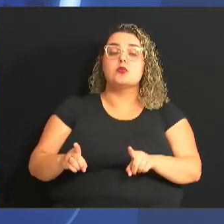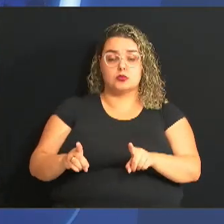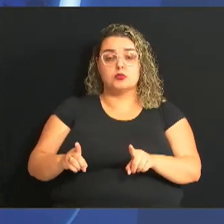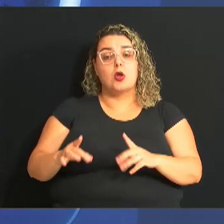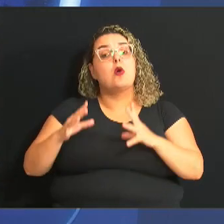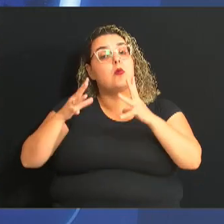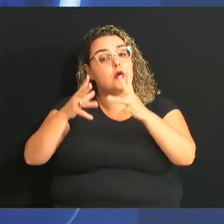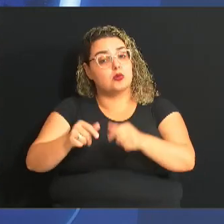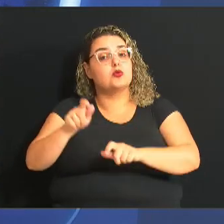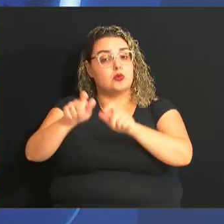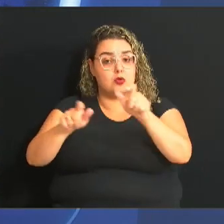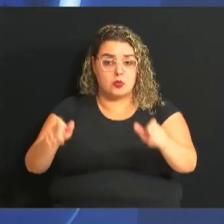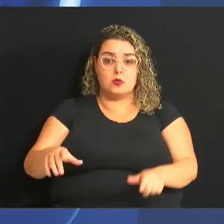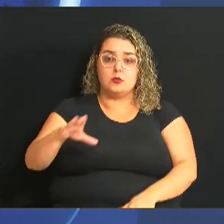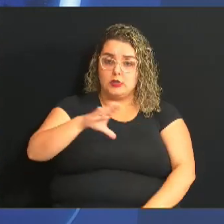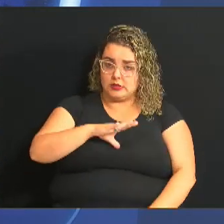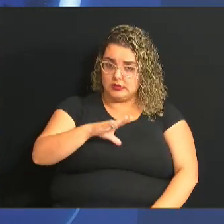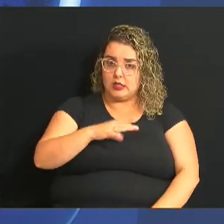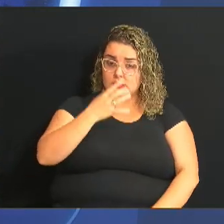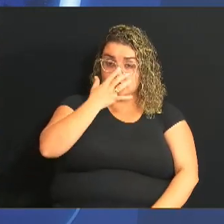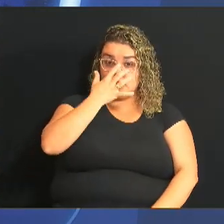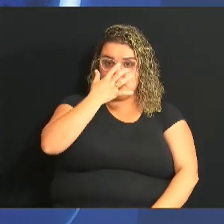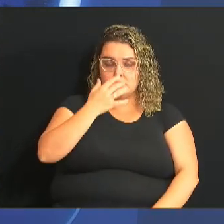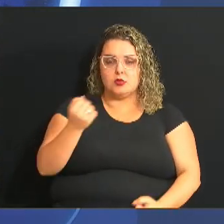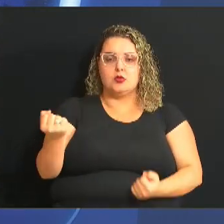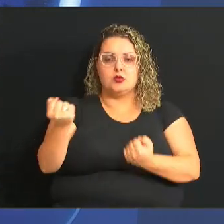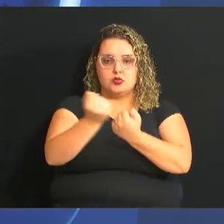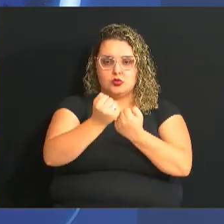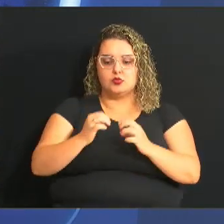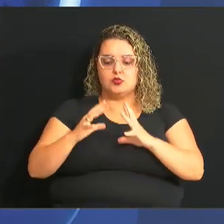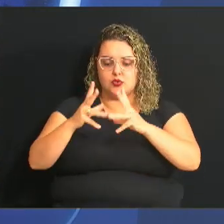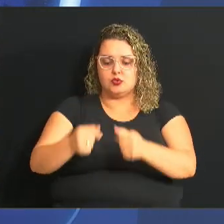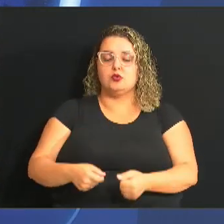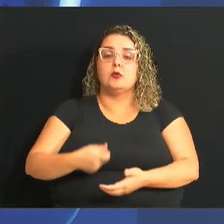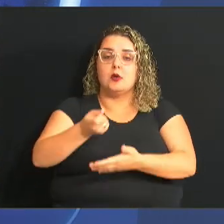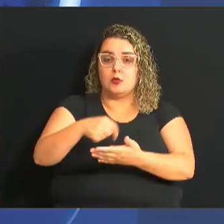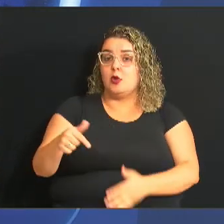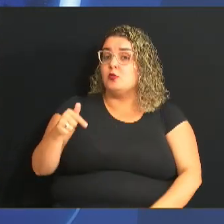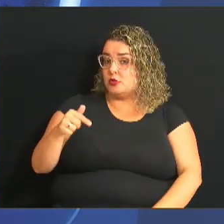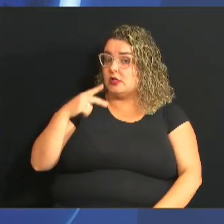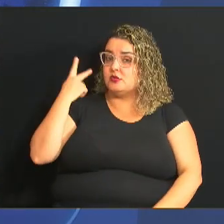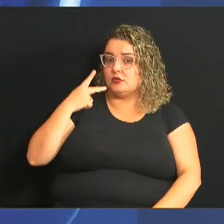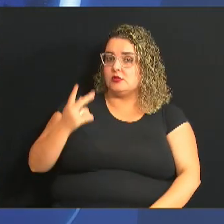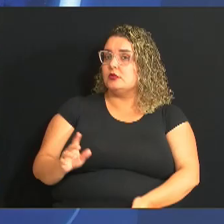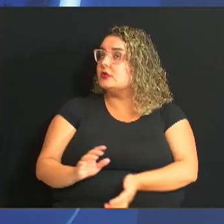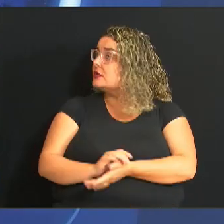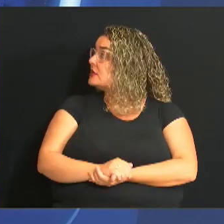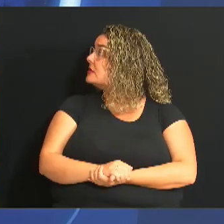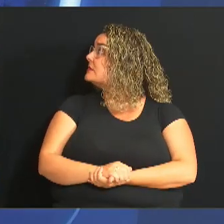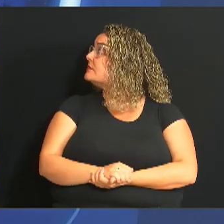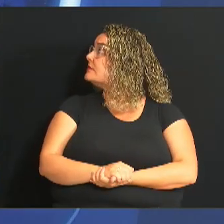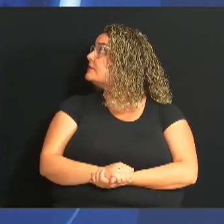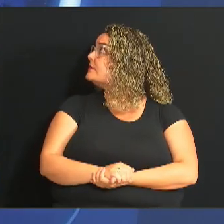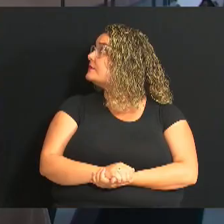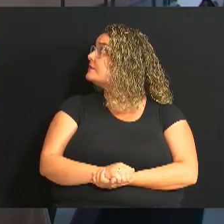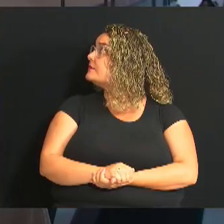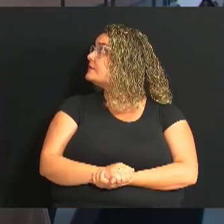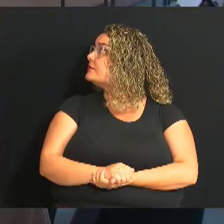as pessoas do município. O substitutivo é assinado por 7 vereadores.